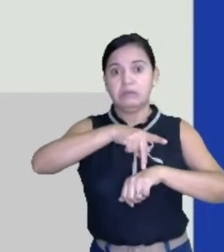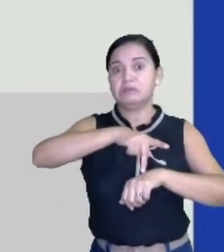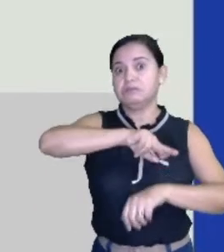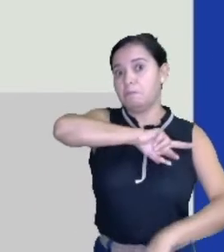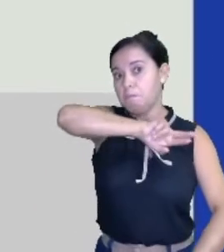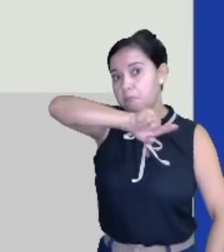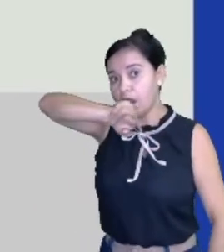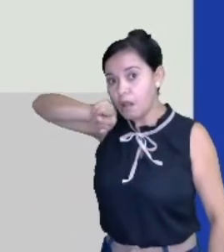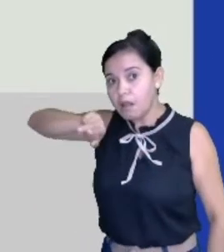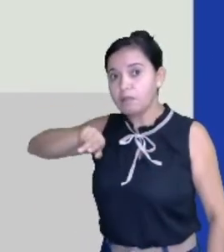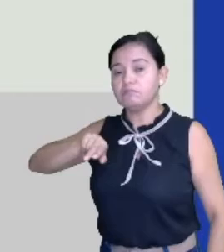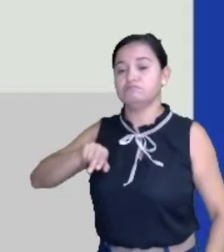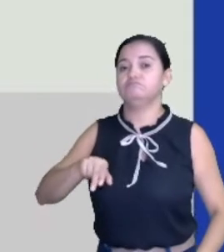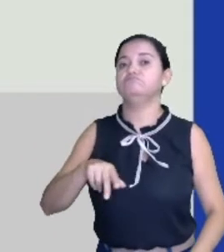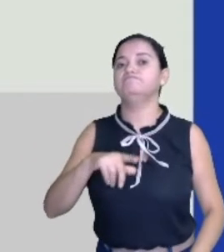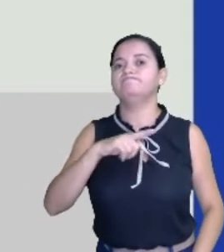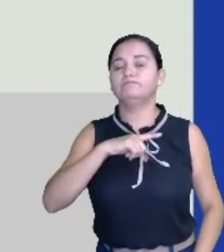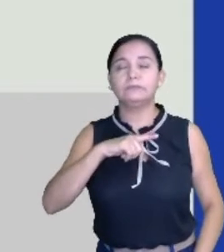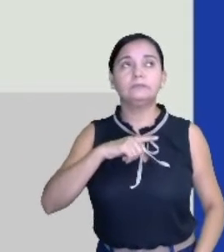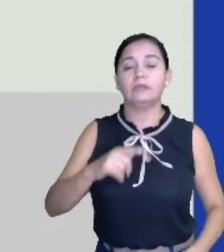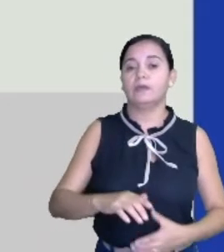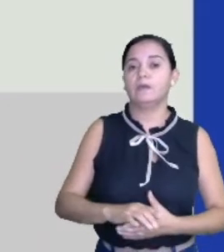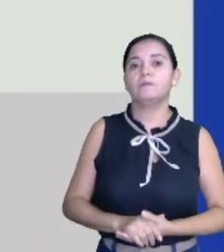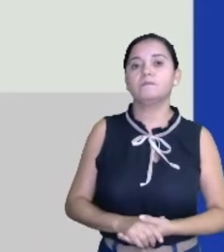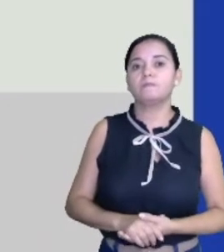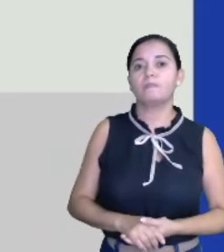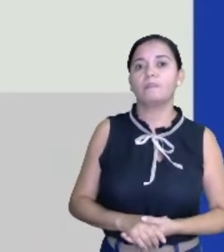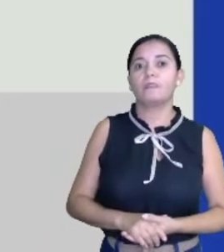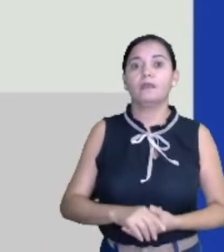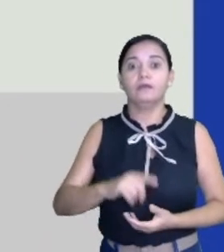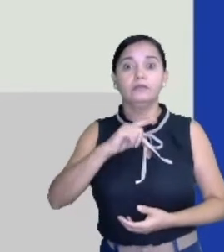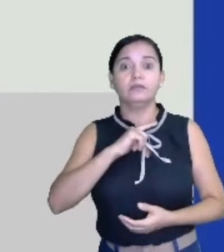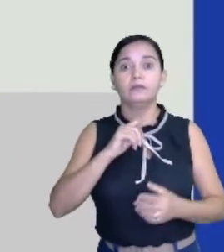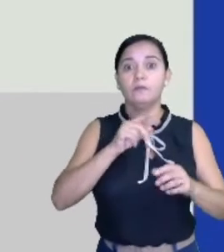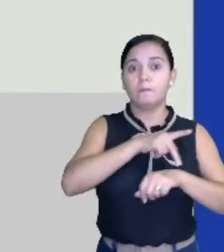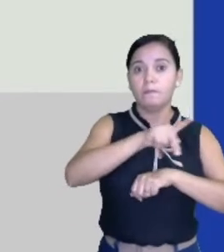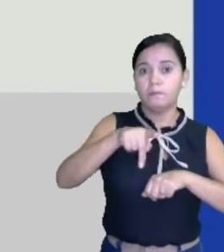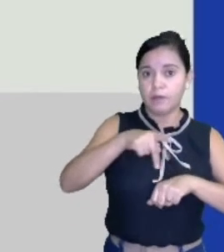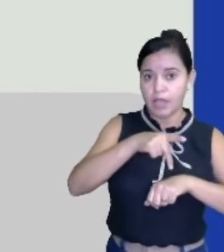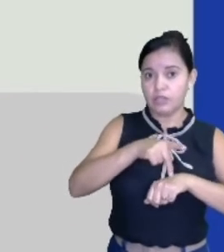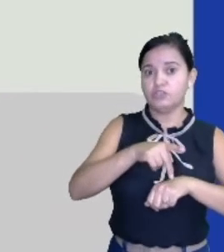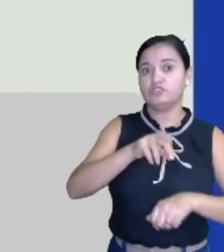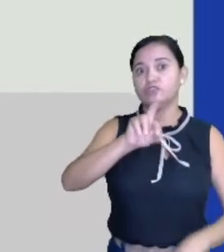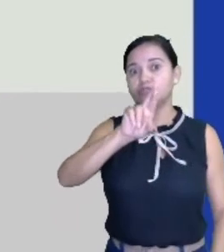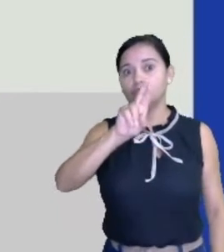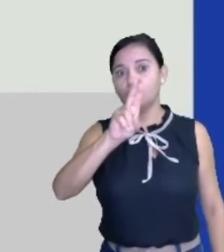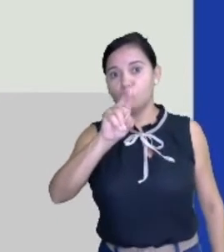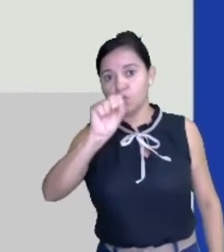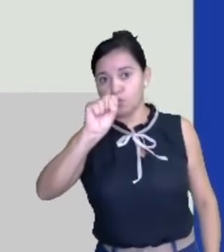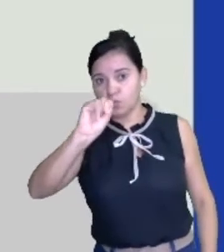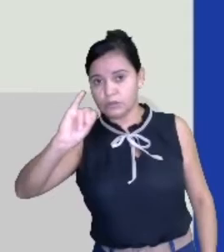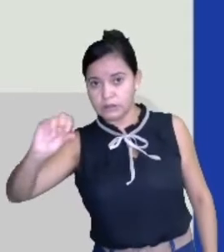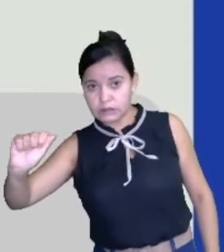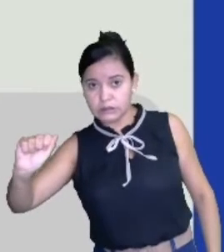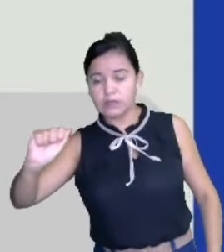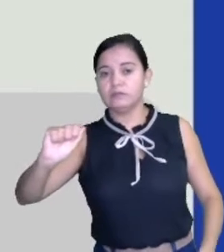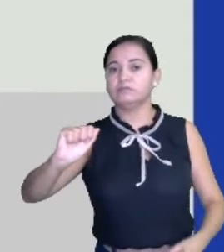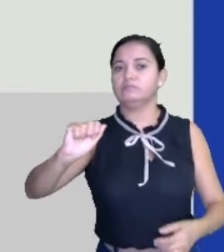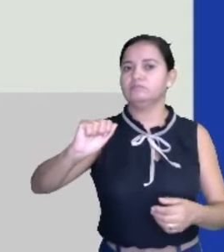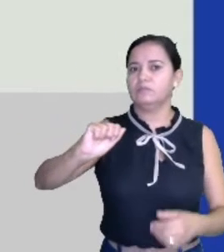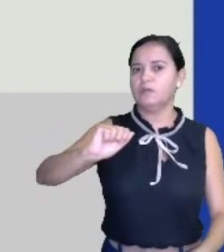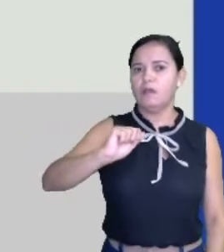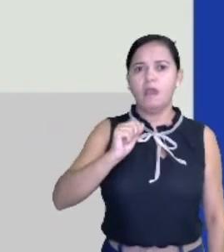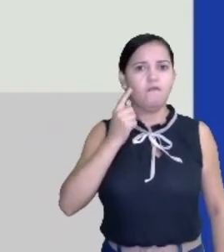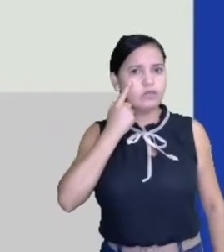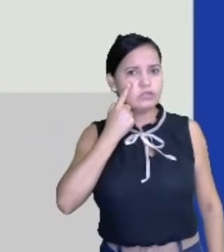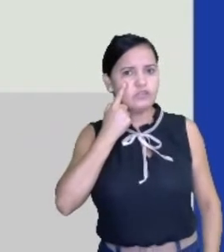aqui é um mapa que vocês podem ver, é na época que ainda existia a União Soviética, que hoje é a Rússia, era um período aí da Guerra Fria. Mas quando você já pega aqui, ó,